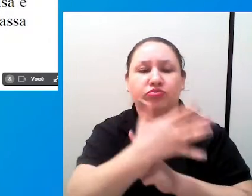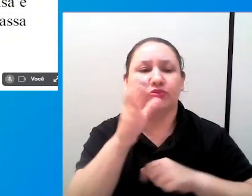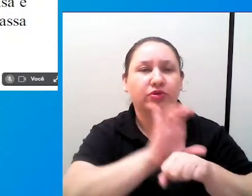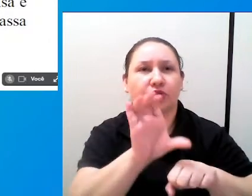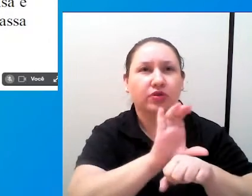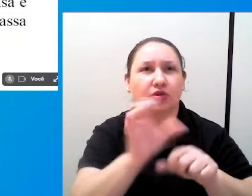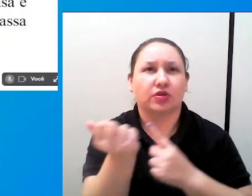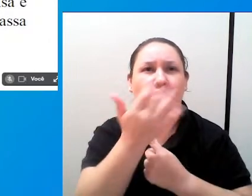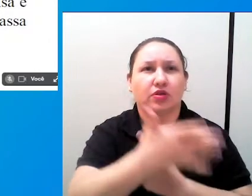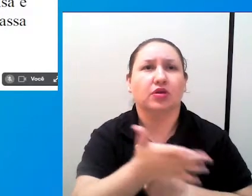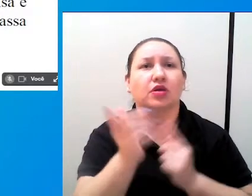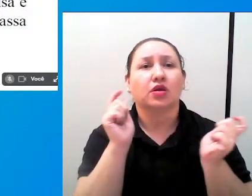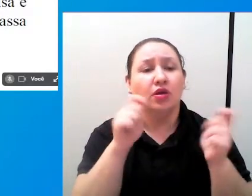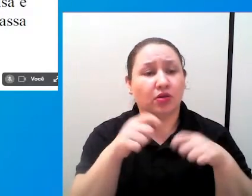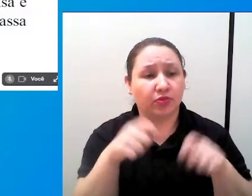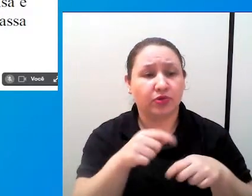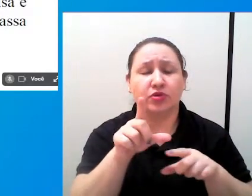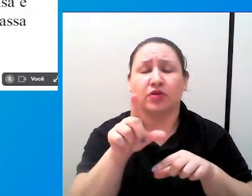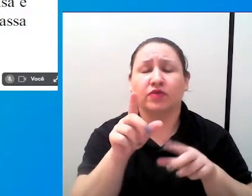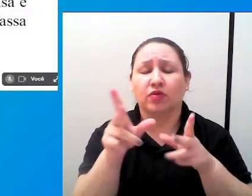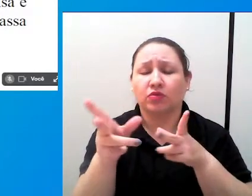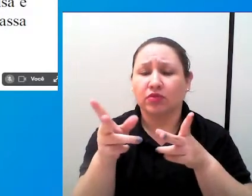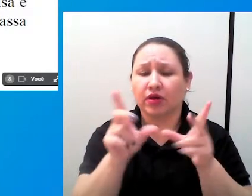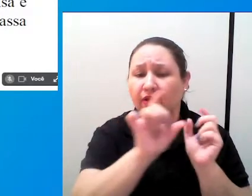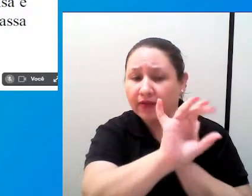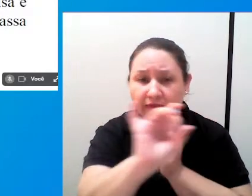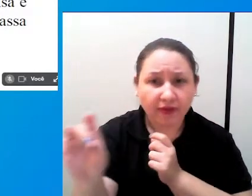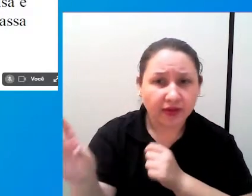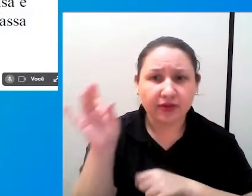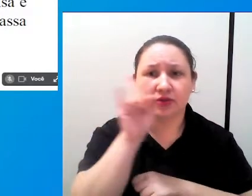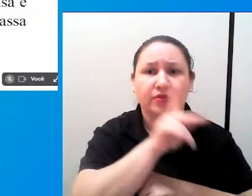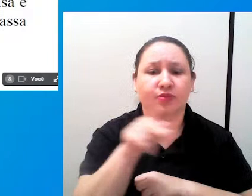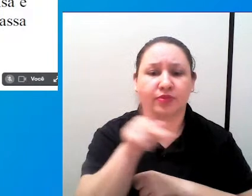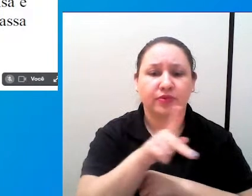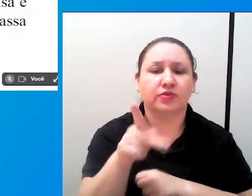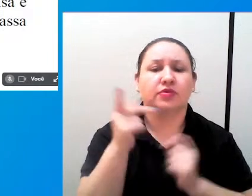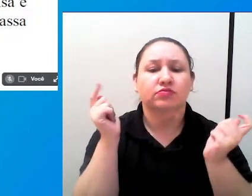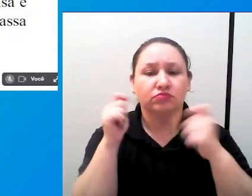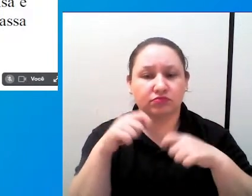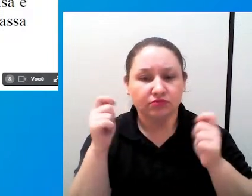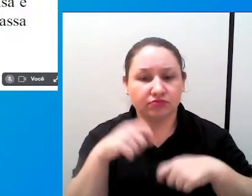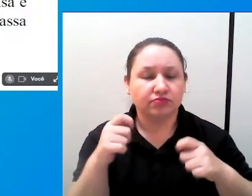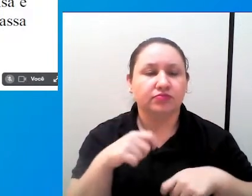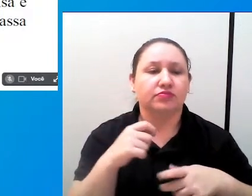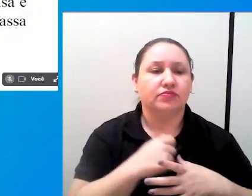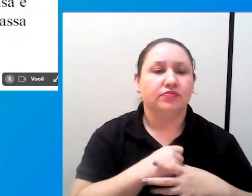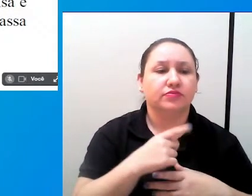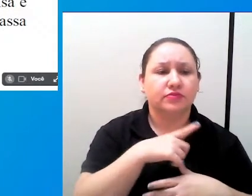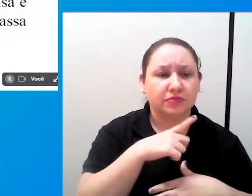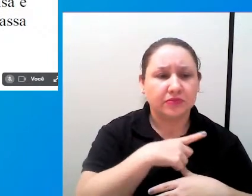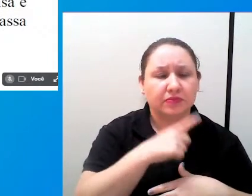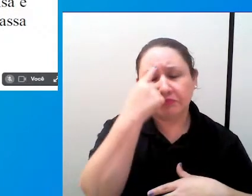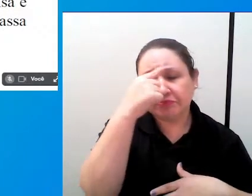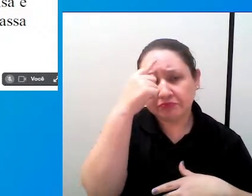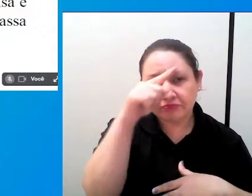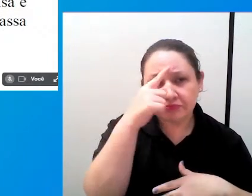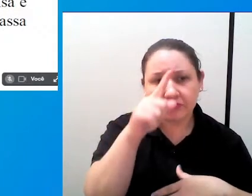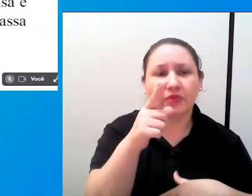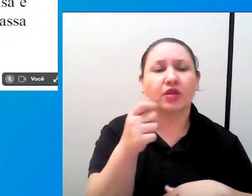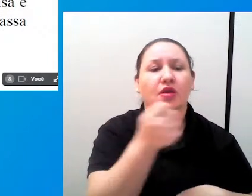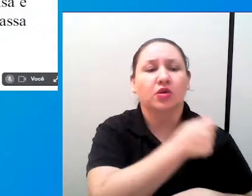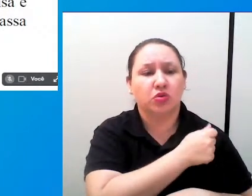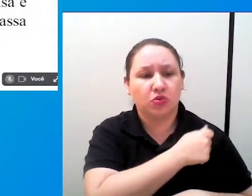professor orientando atividade, vão poder construir esse instrumental para que o aluno possa